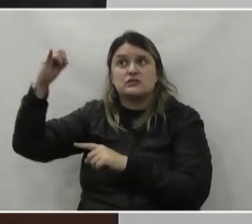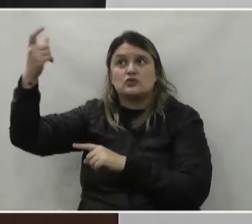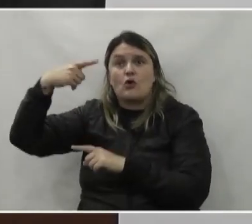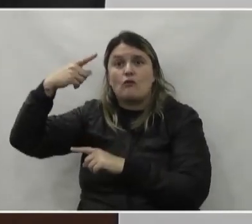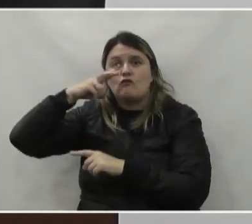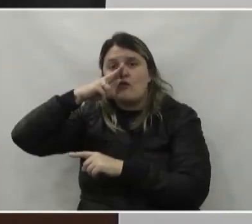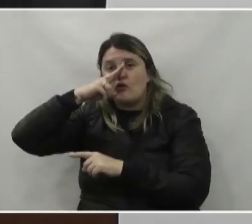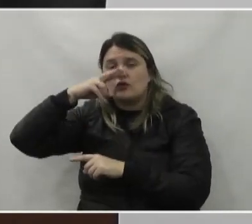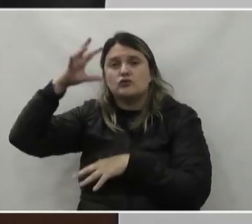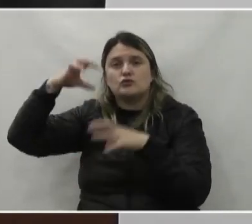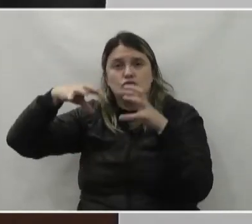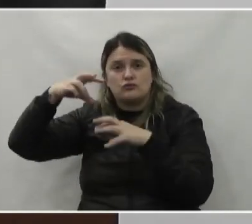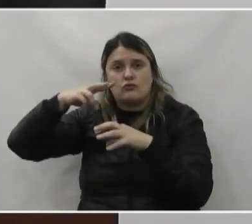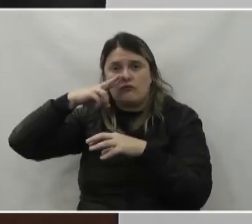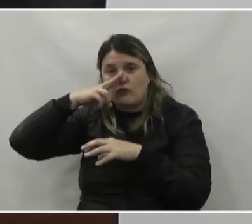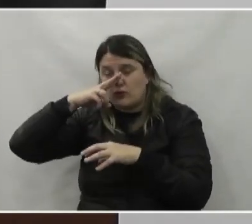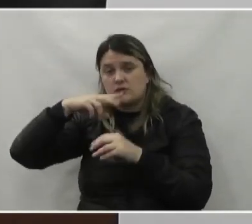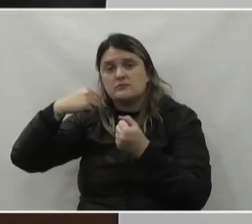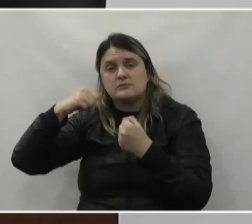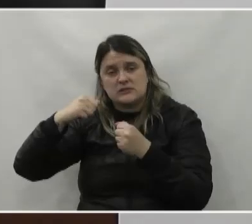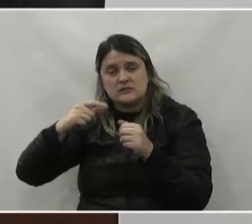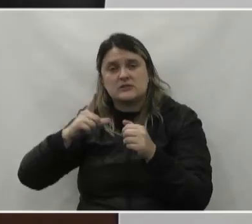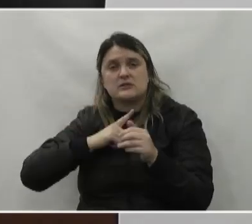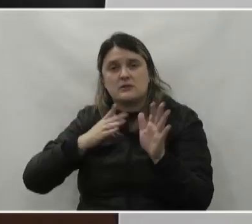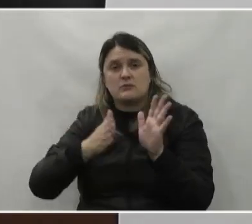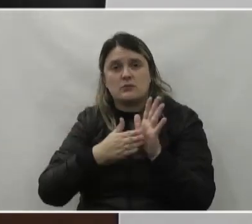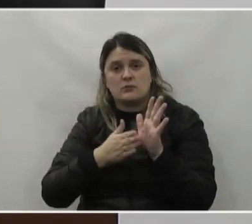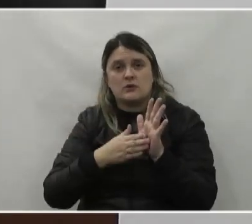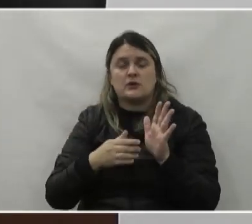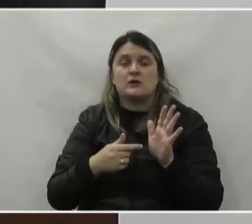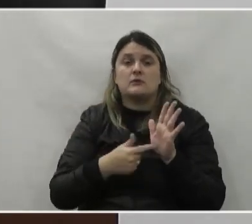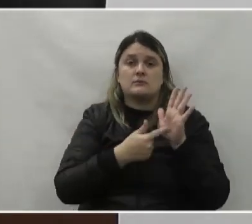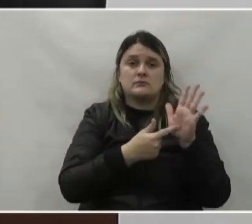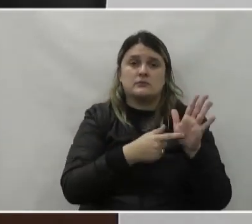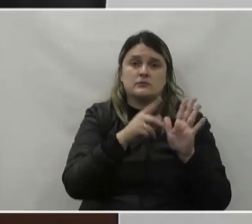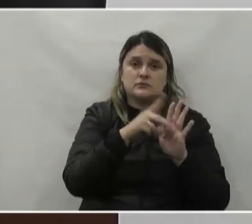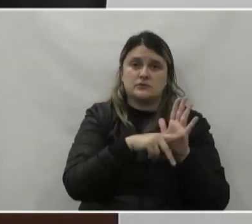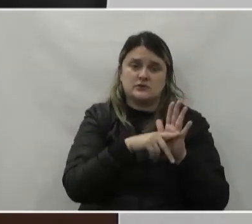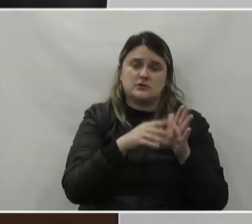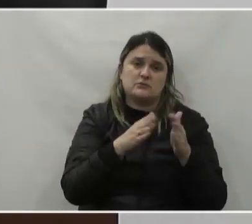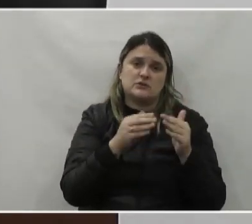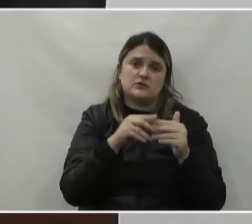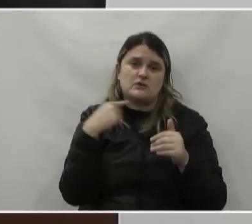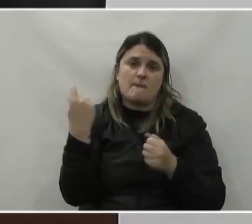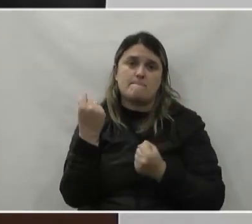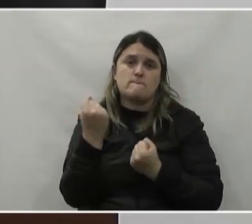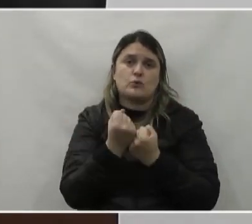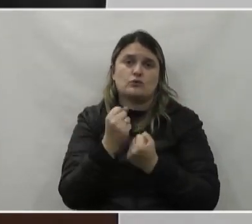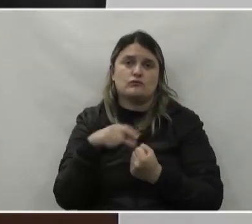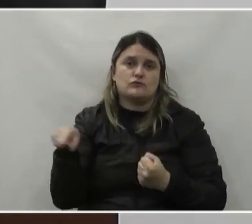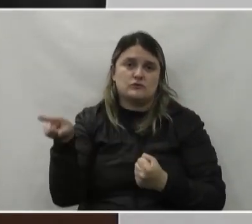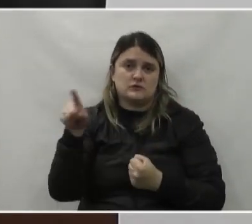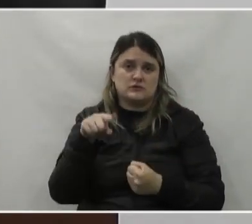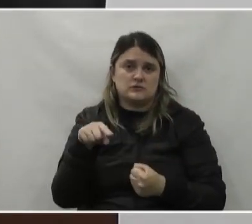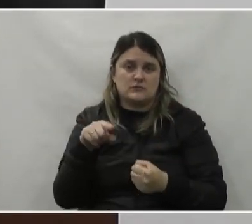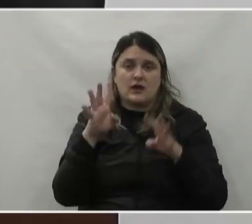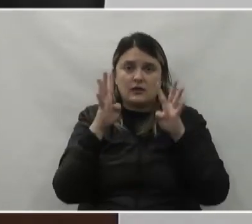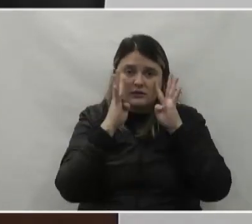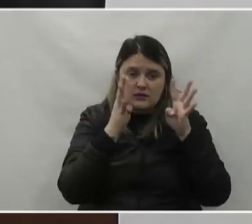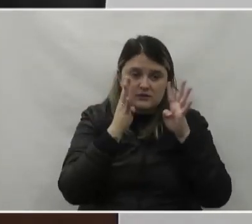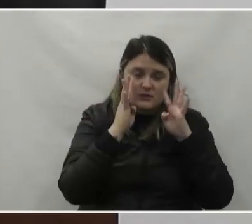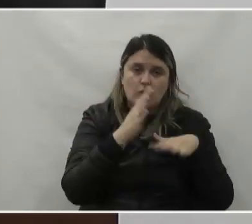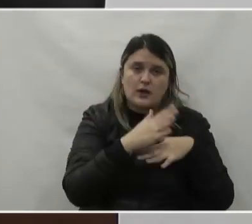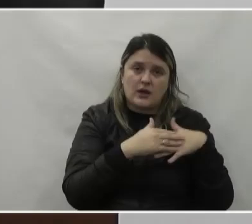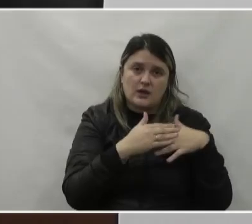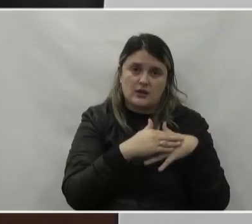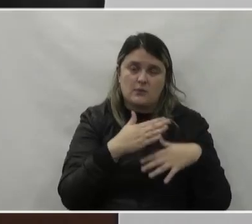da chuva. Então, eu apresento hoje esse projeto e peço a atenção de vocês, vereadores, para que olhem com